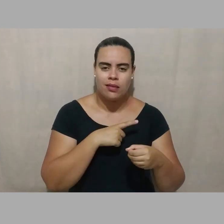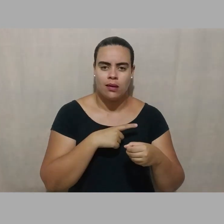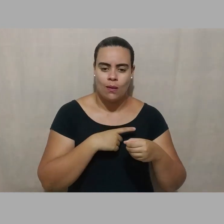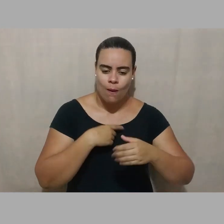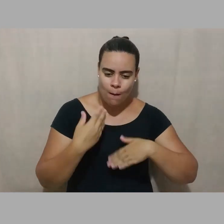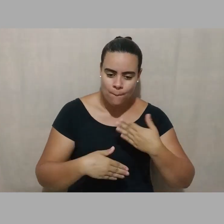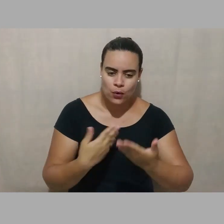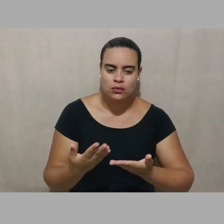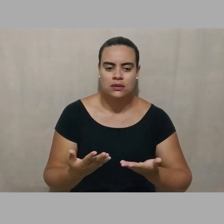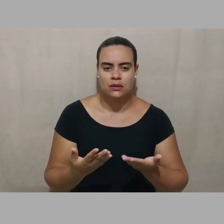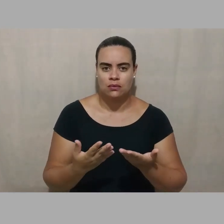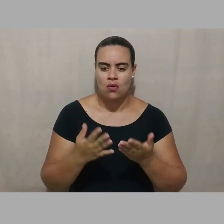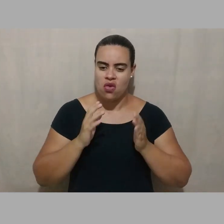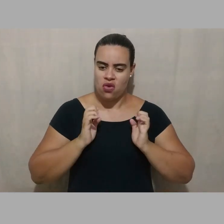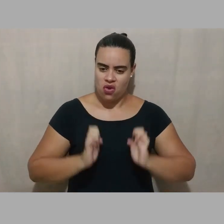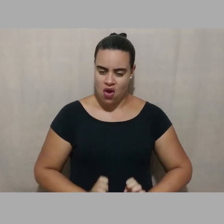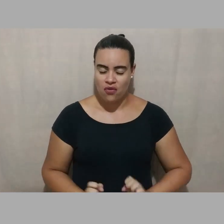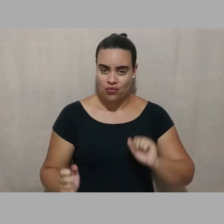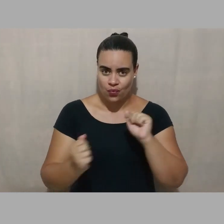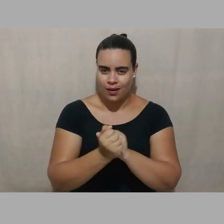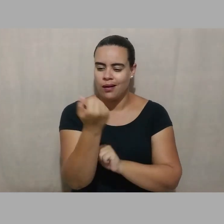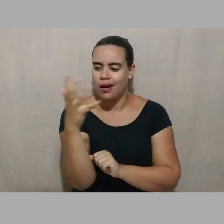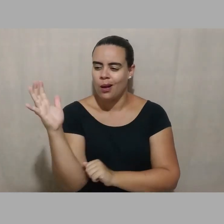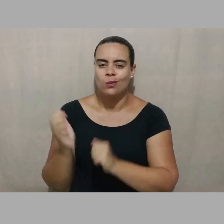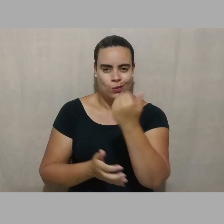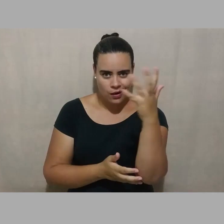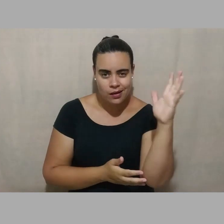estético, ético, com a natureza,